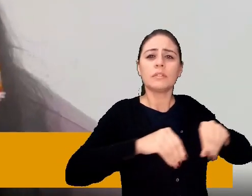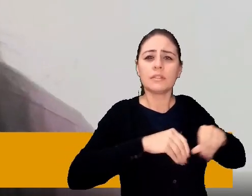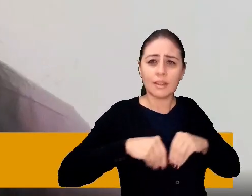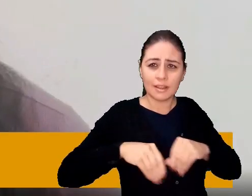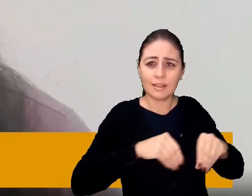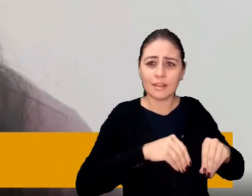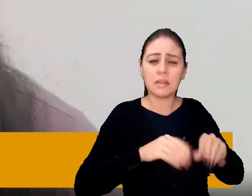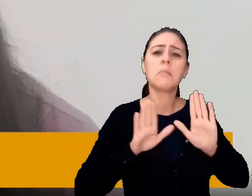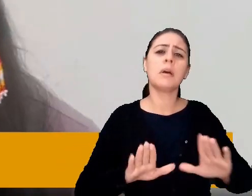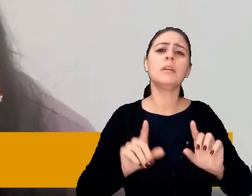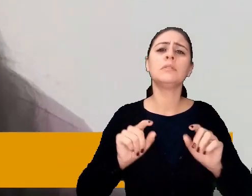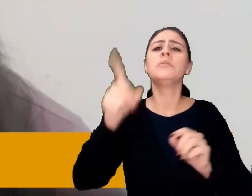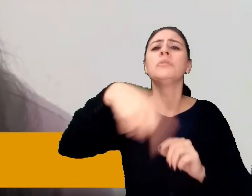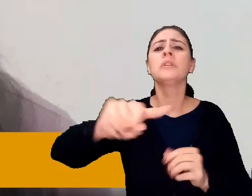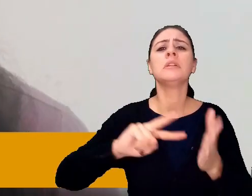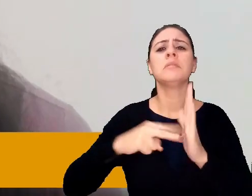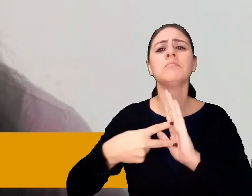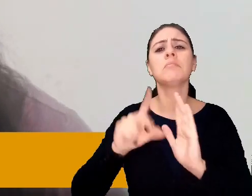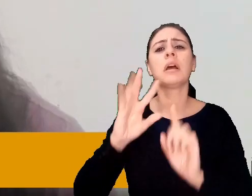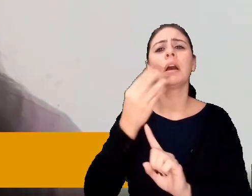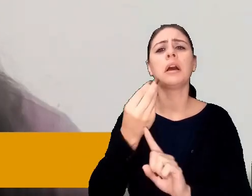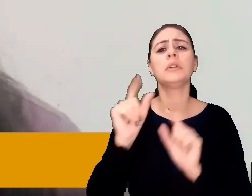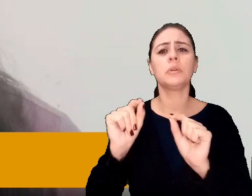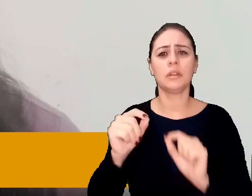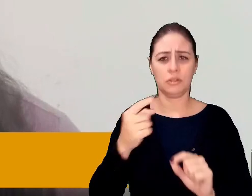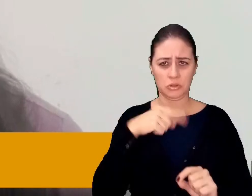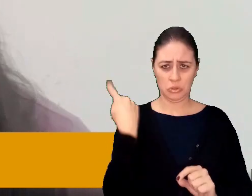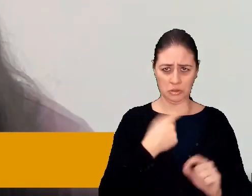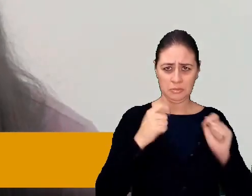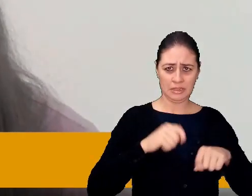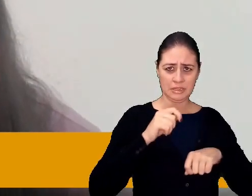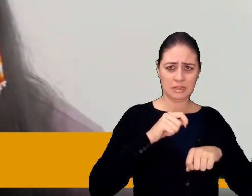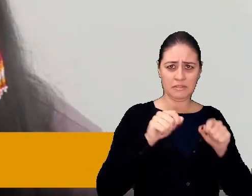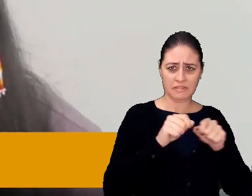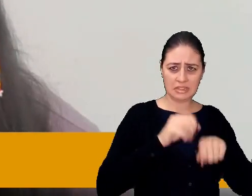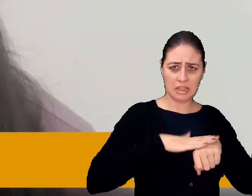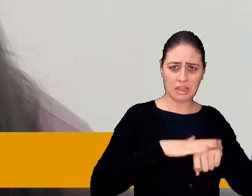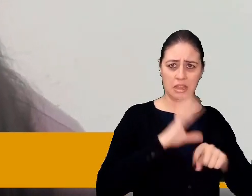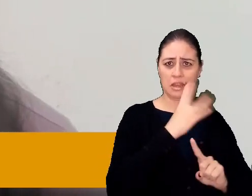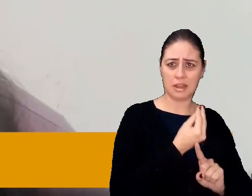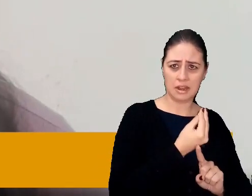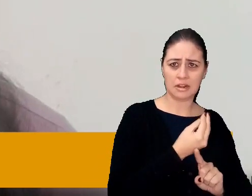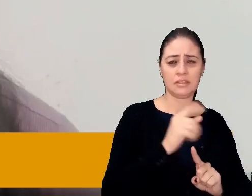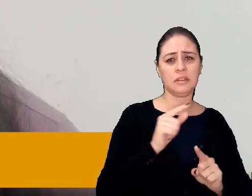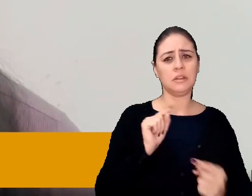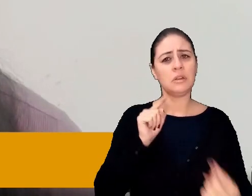que é arte para vocês? Vocês acham que a gente tem que produzir arte para vocês? Vocês acham que a gente produz? A gente tem essa necessidade de produzir